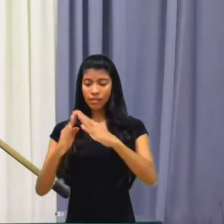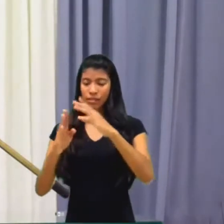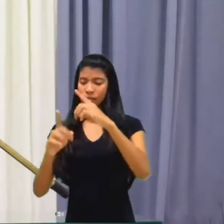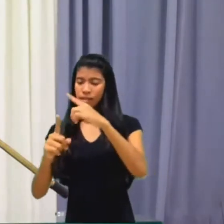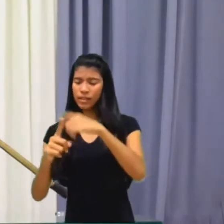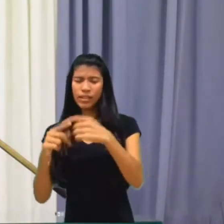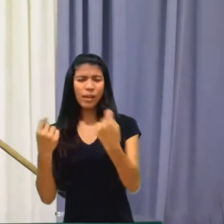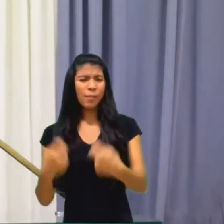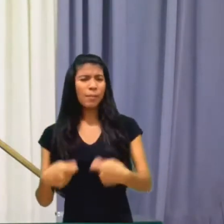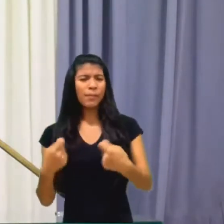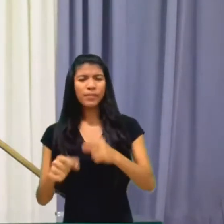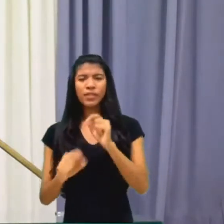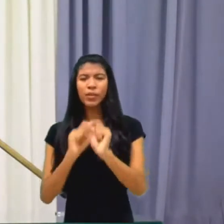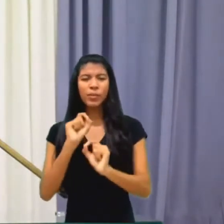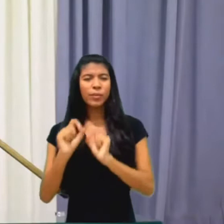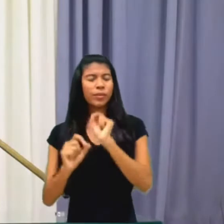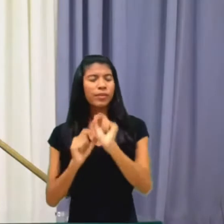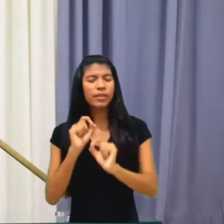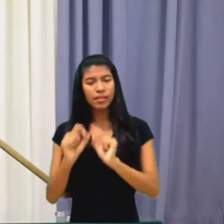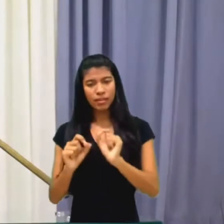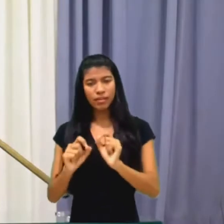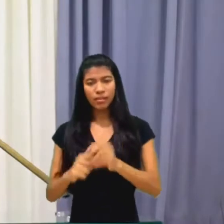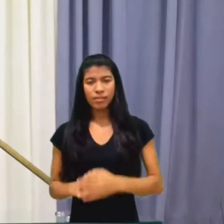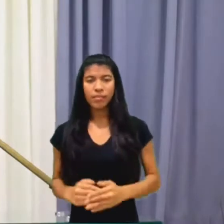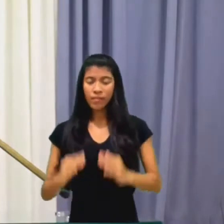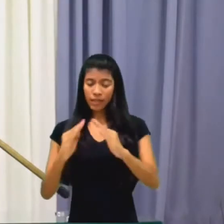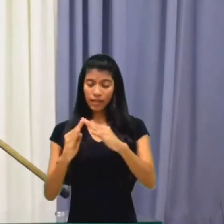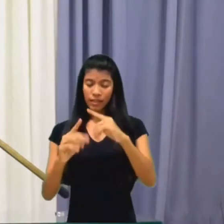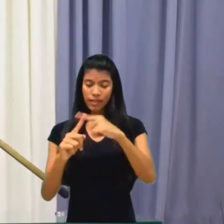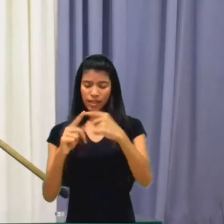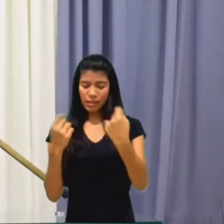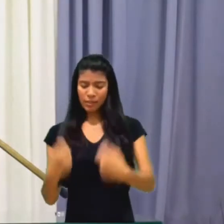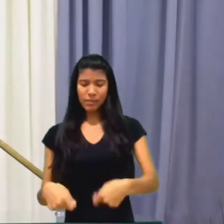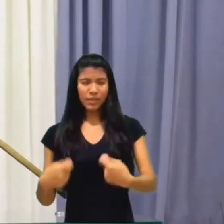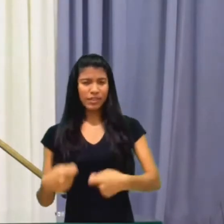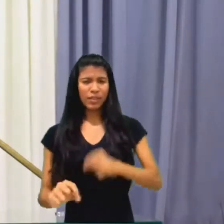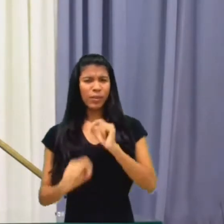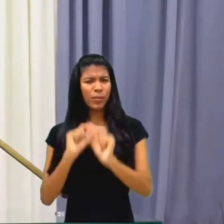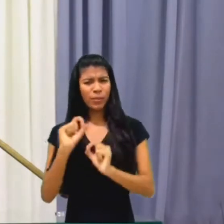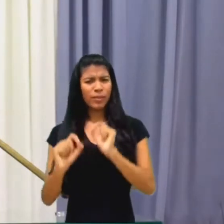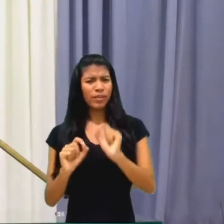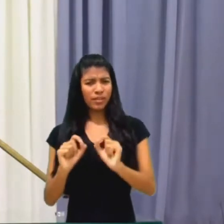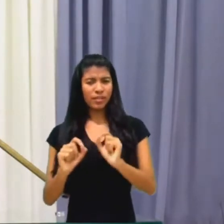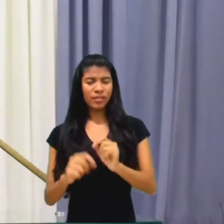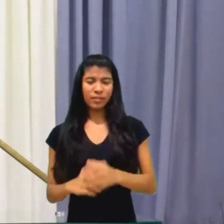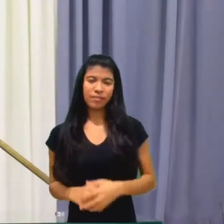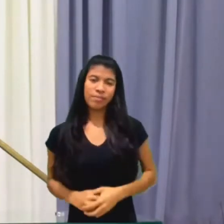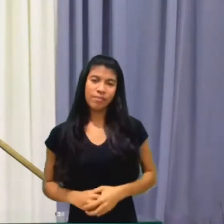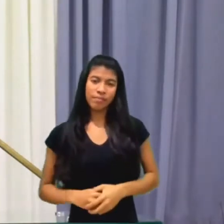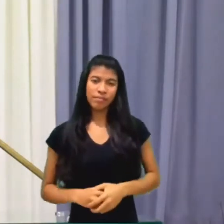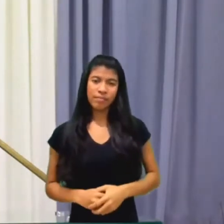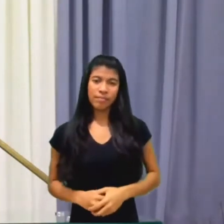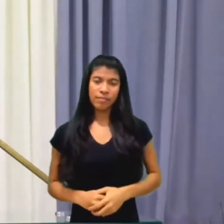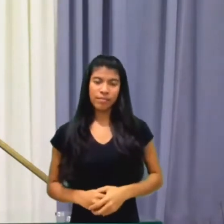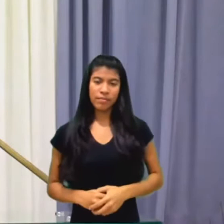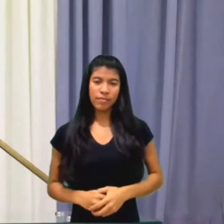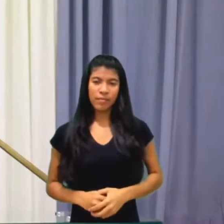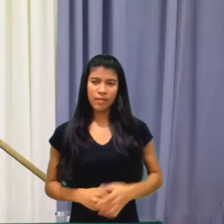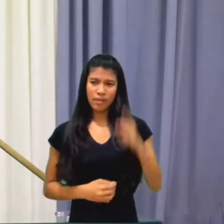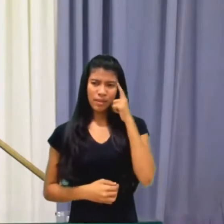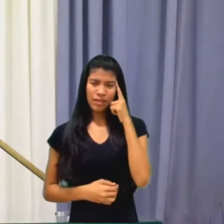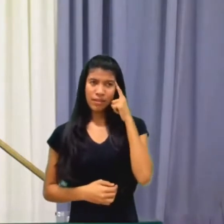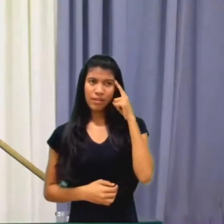hoje? Quais são as necessidades da igreja hoje? Longe de mim a ideia de